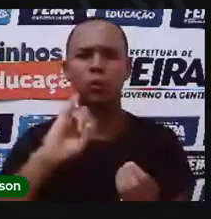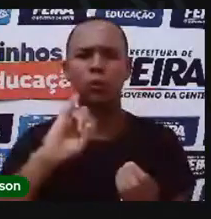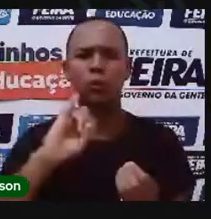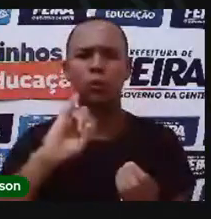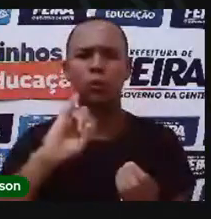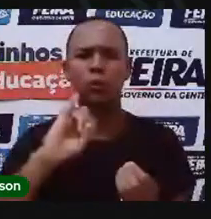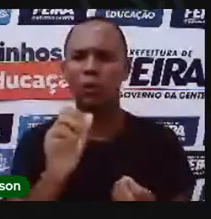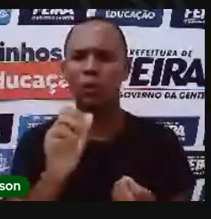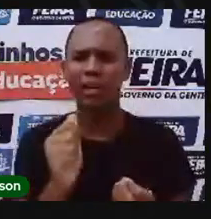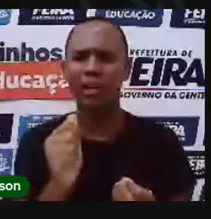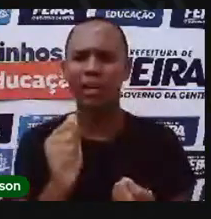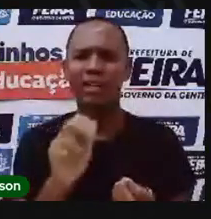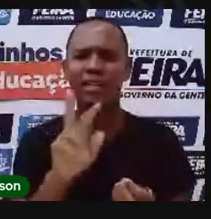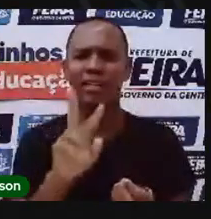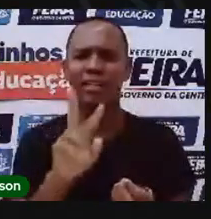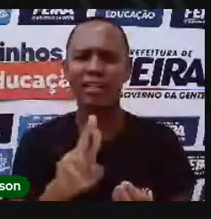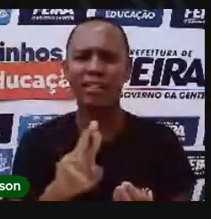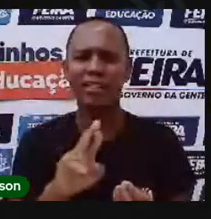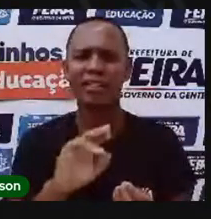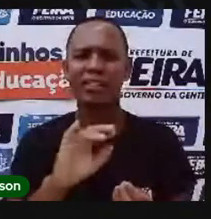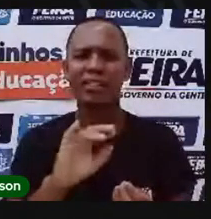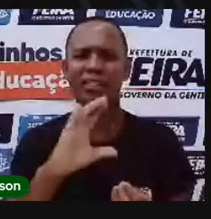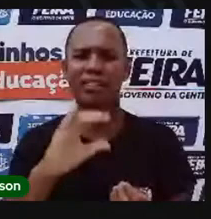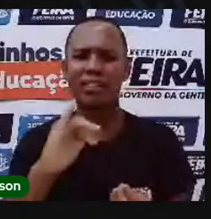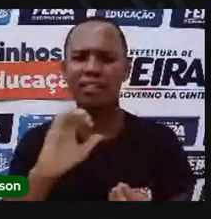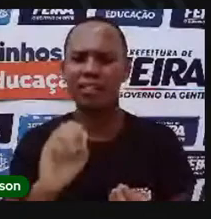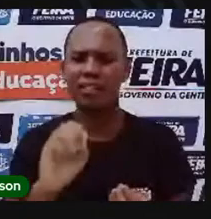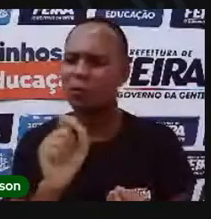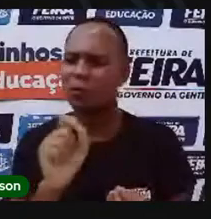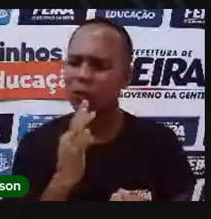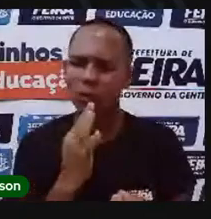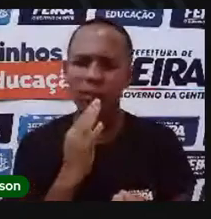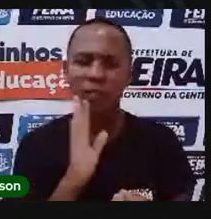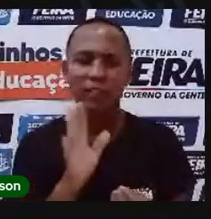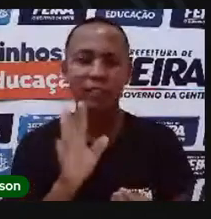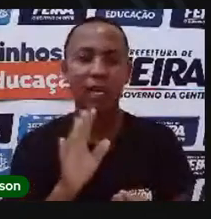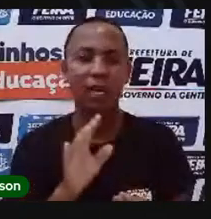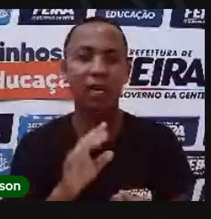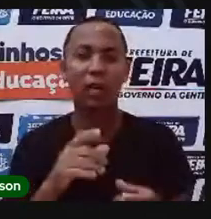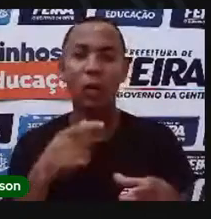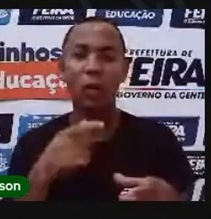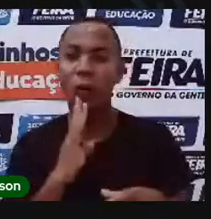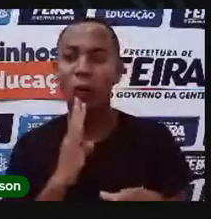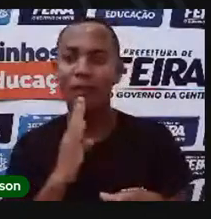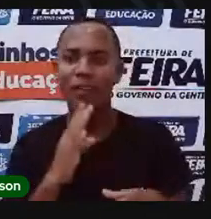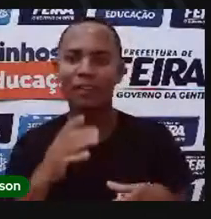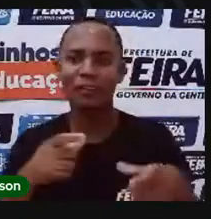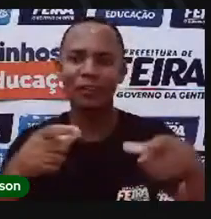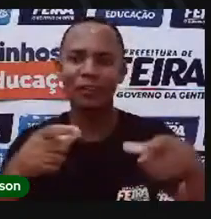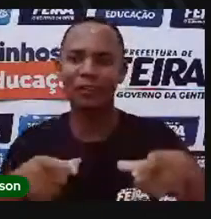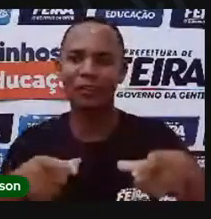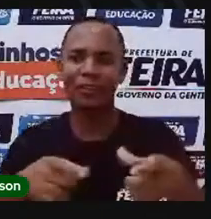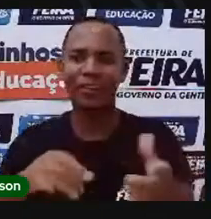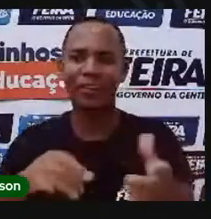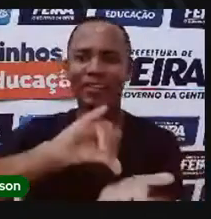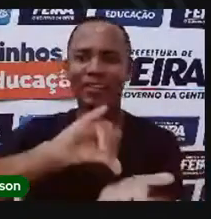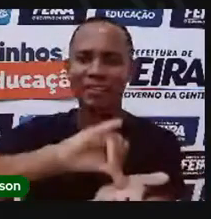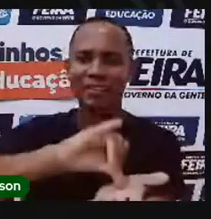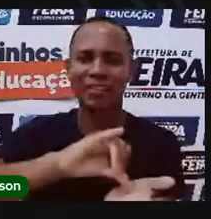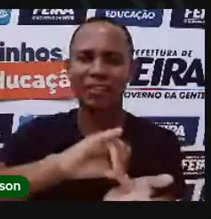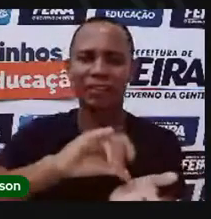imagens. A maioria de vocês já passou pelo centro de Feira de Santana, certo? E sabe onde fica uma